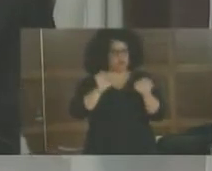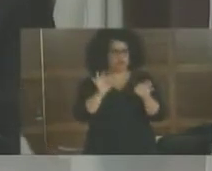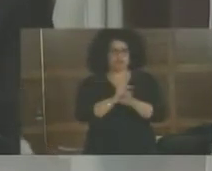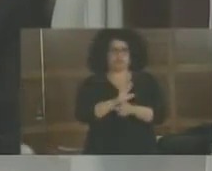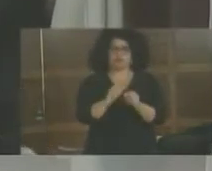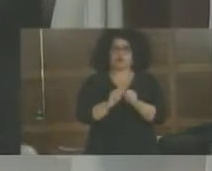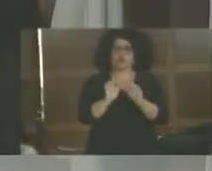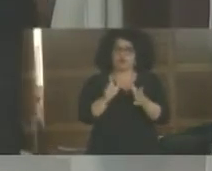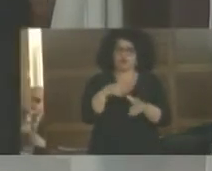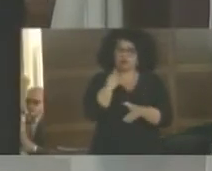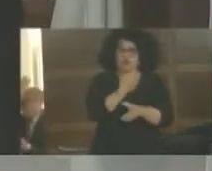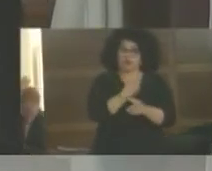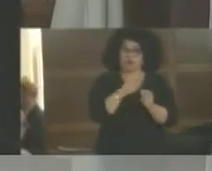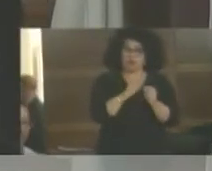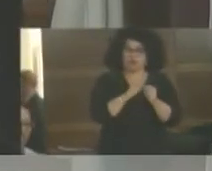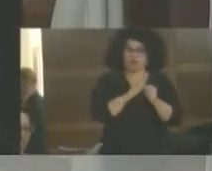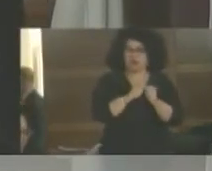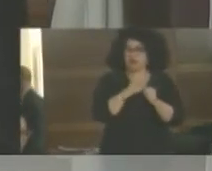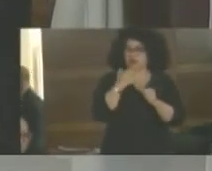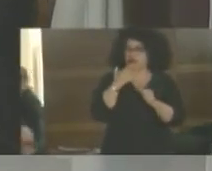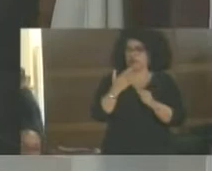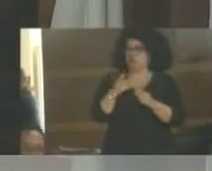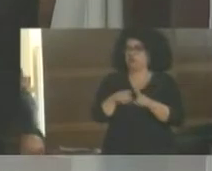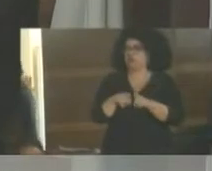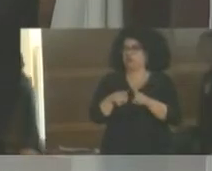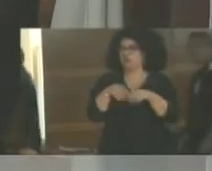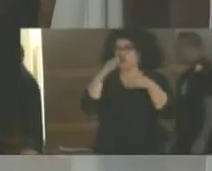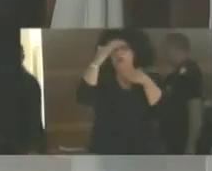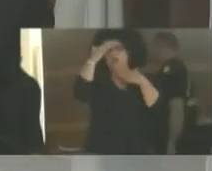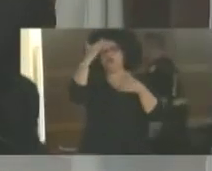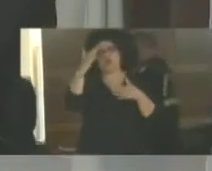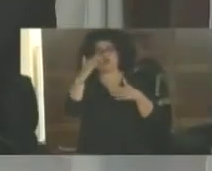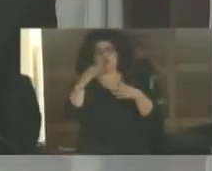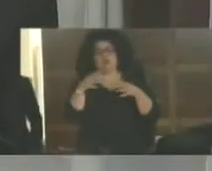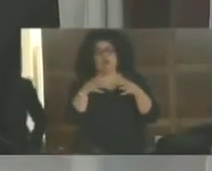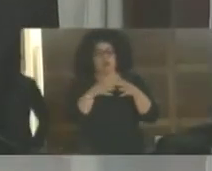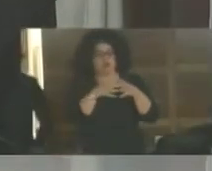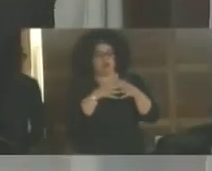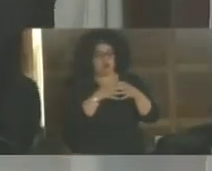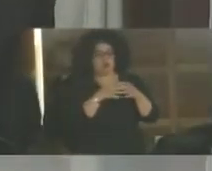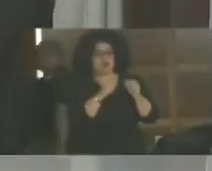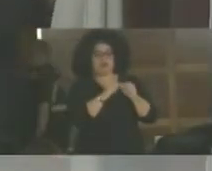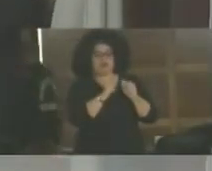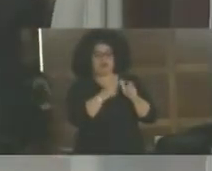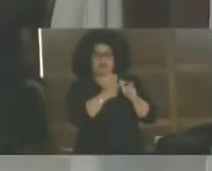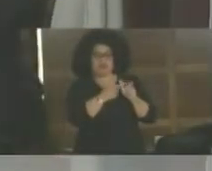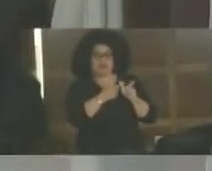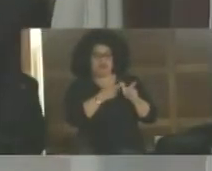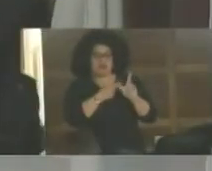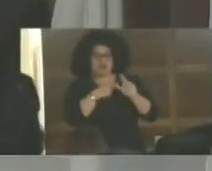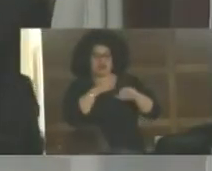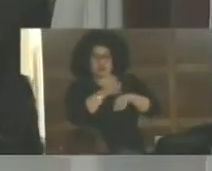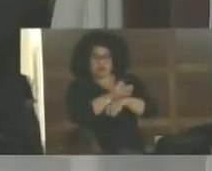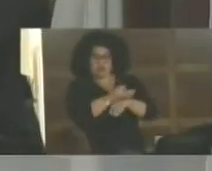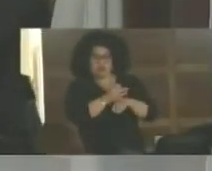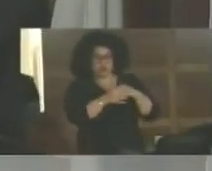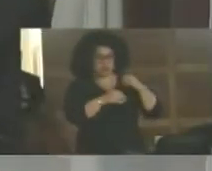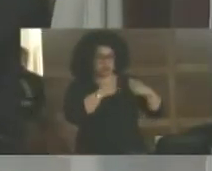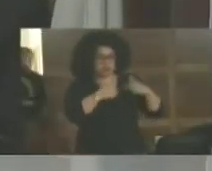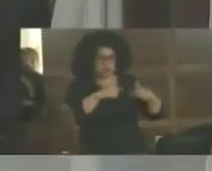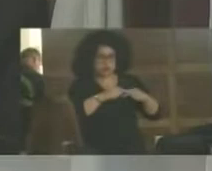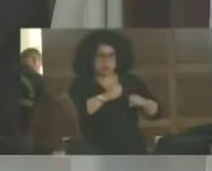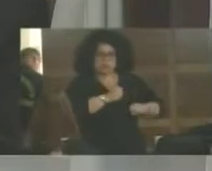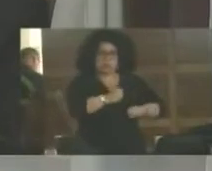nosso gabinete. Quero deixar aqui um agradecimento ao nosso gabinete, que mesmo nesse recesso trabalhou incansavelmente, até